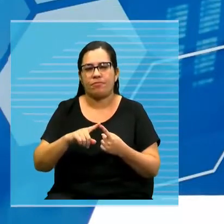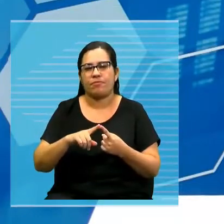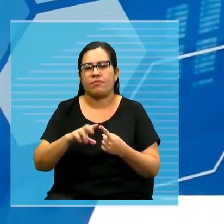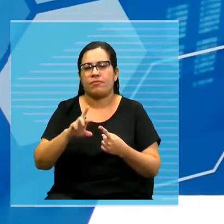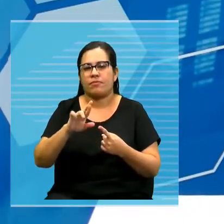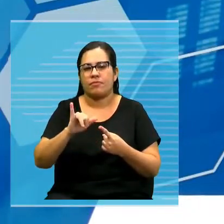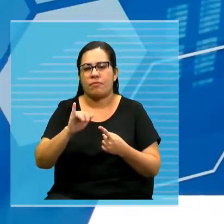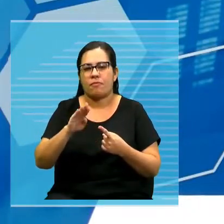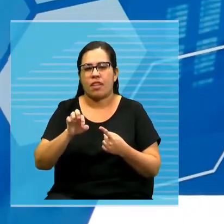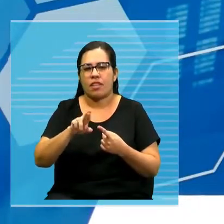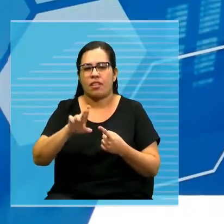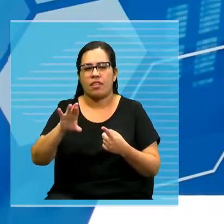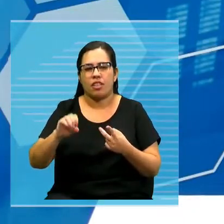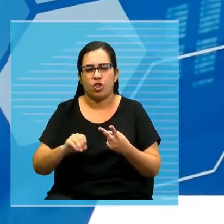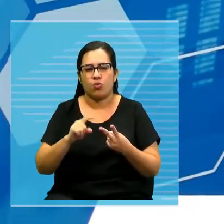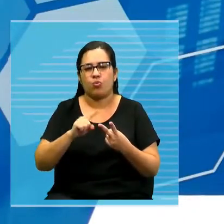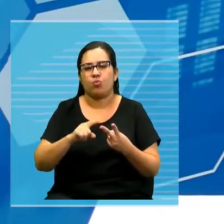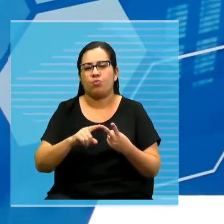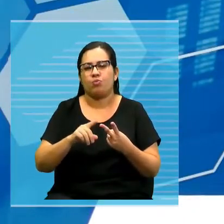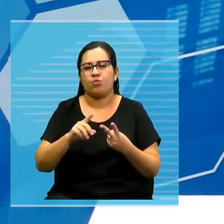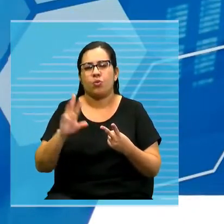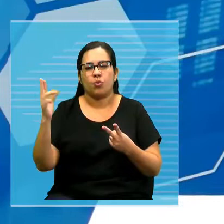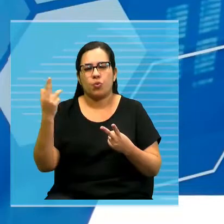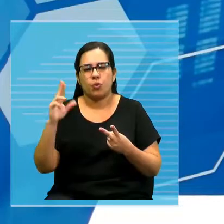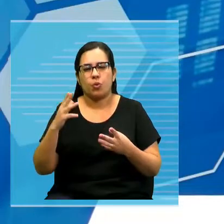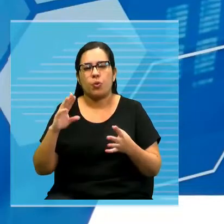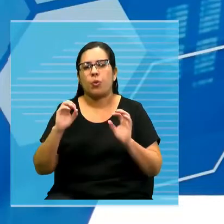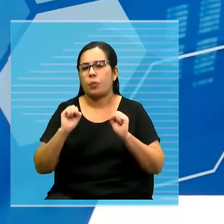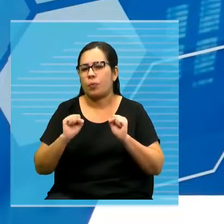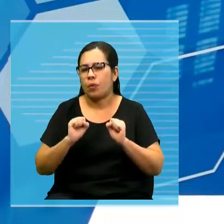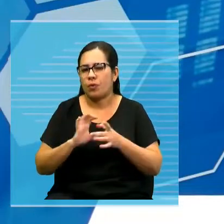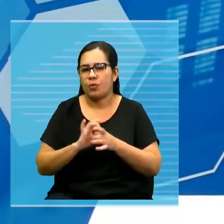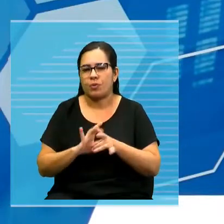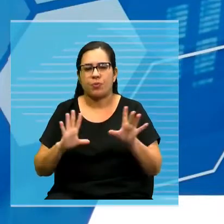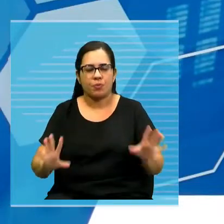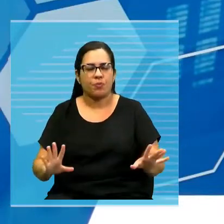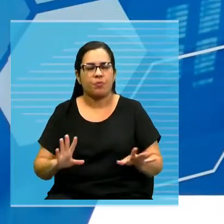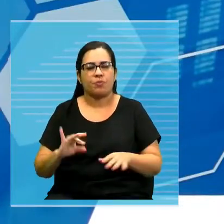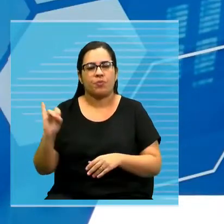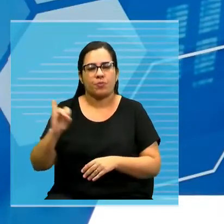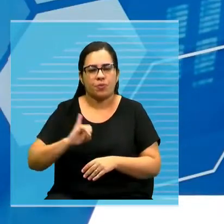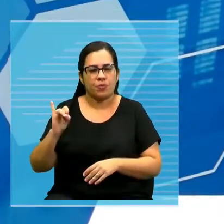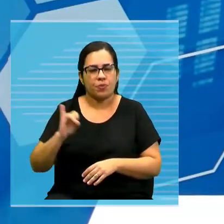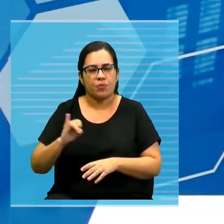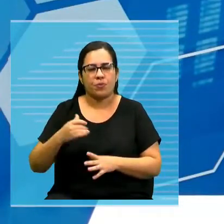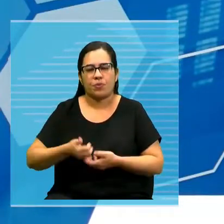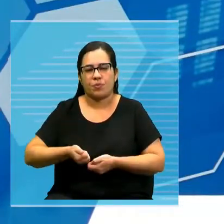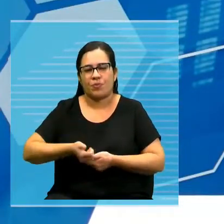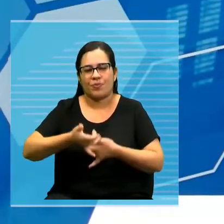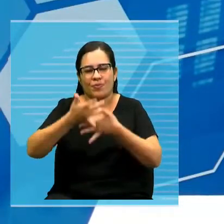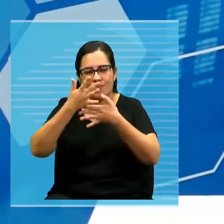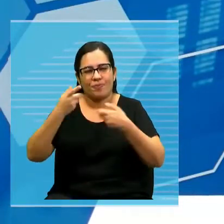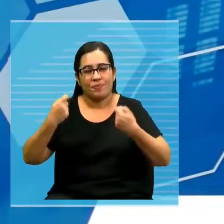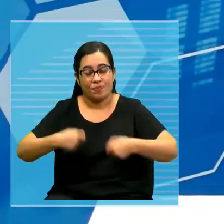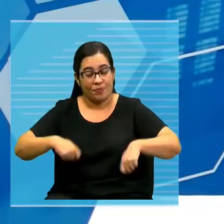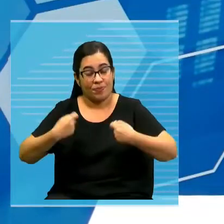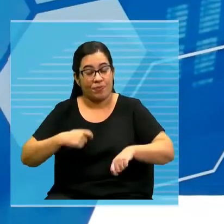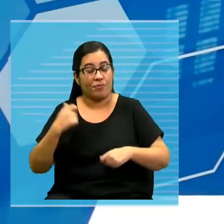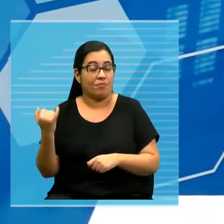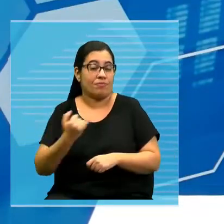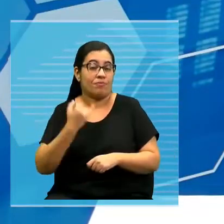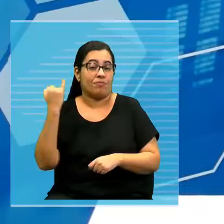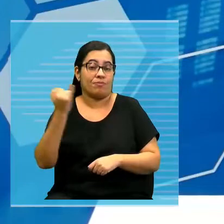Gonçalves Uruçuí vão mandando Hello aqui para mim eu sempre falo da importância